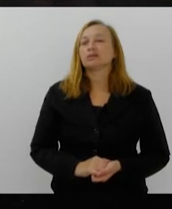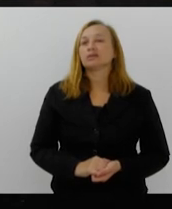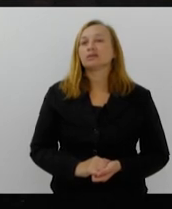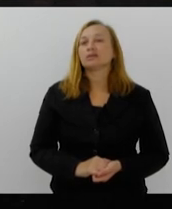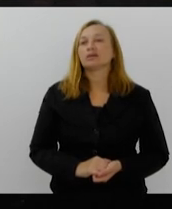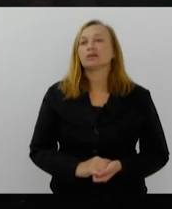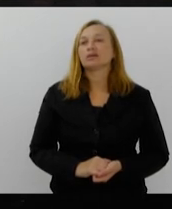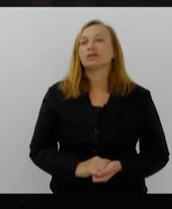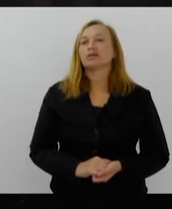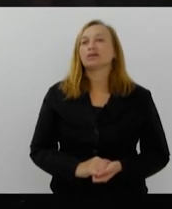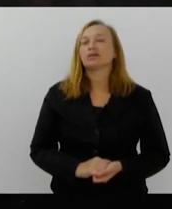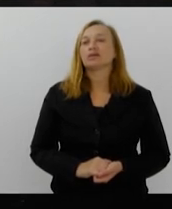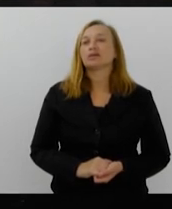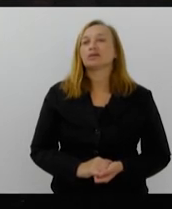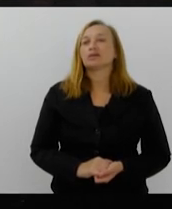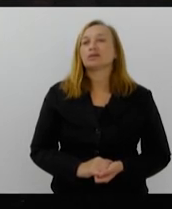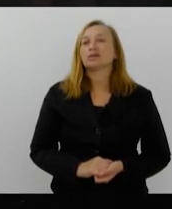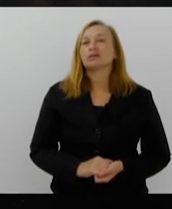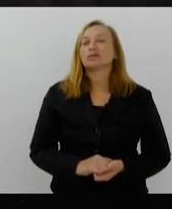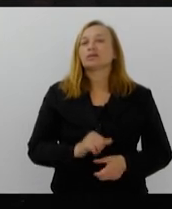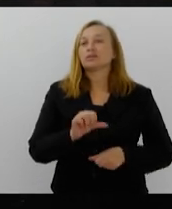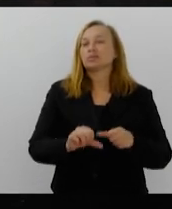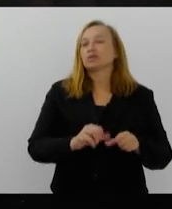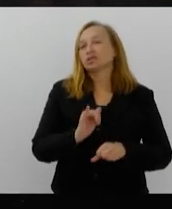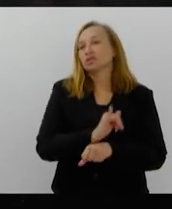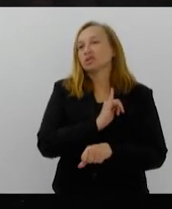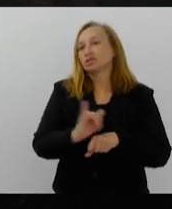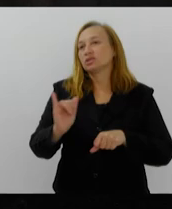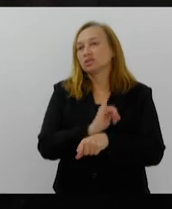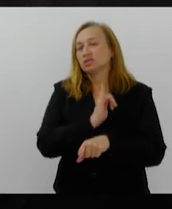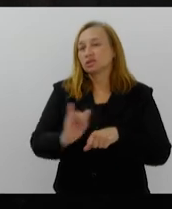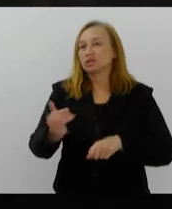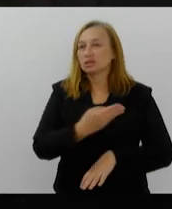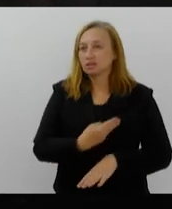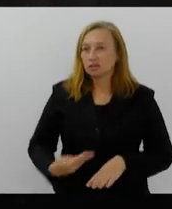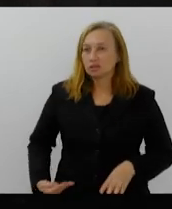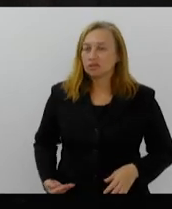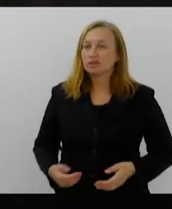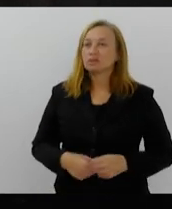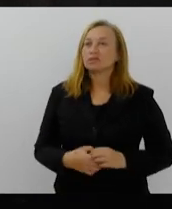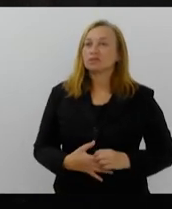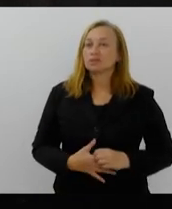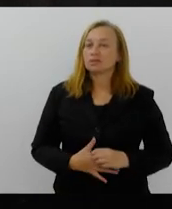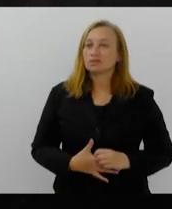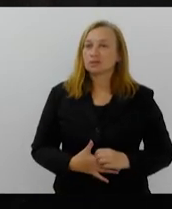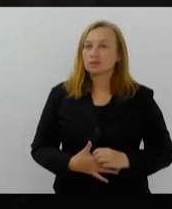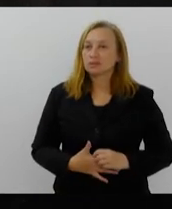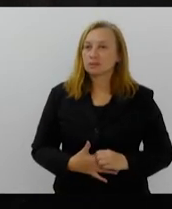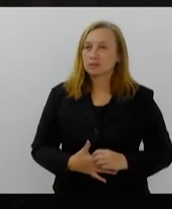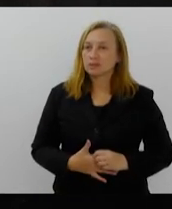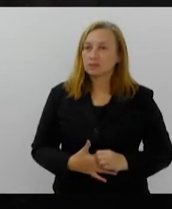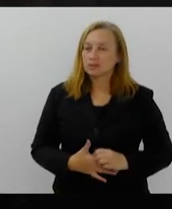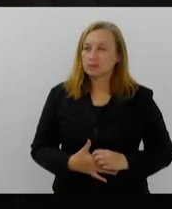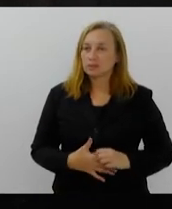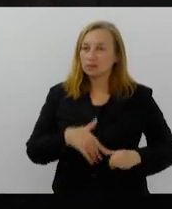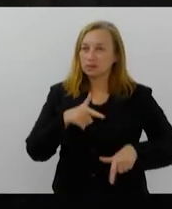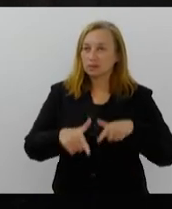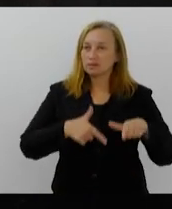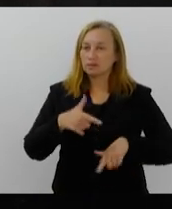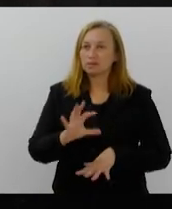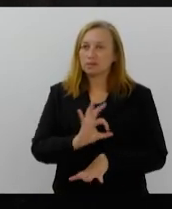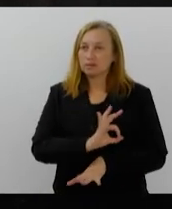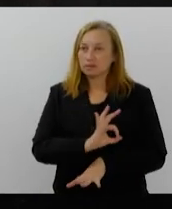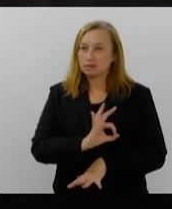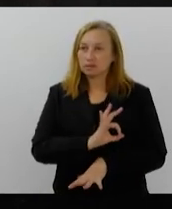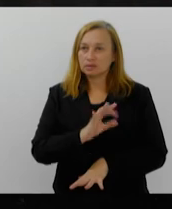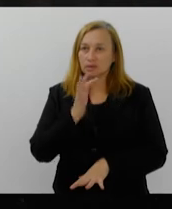prevê essa mudança de estratégia por parte do governador e, sobretudo, para que tenha operações que sejam